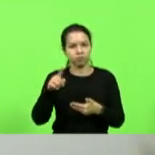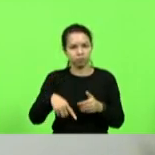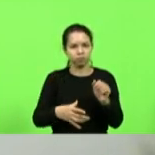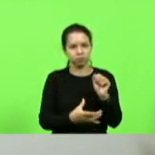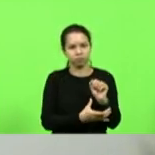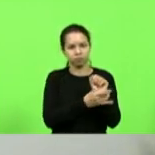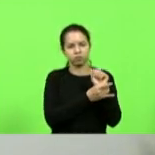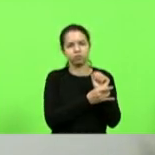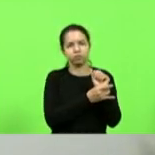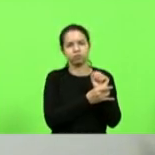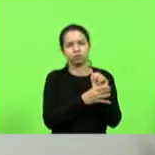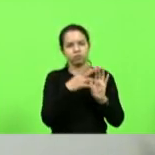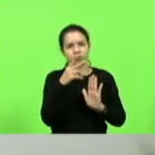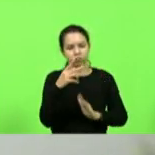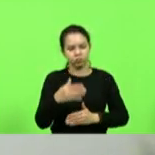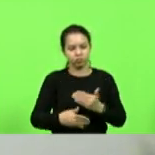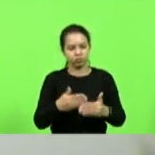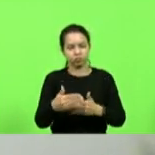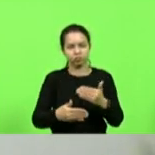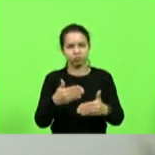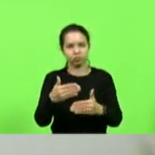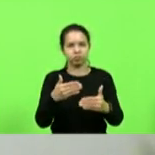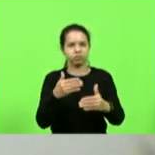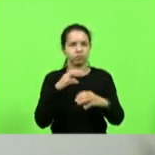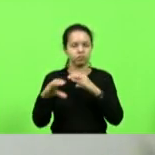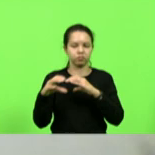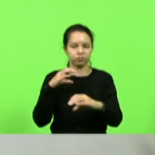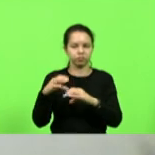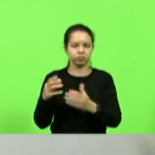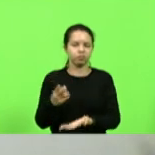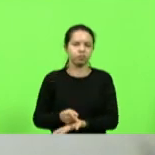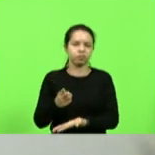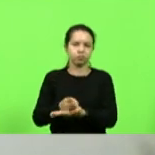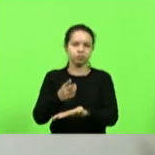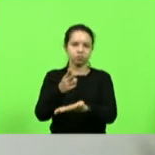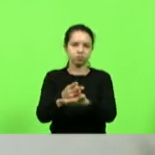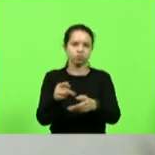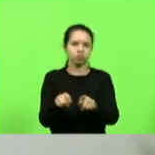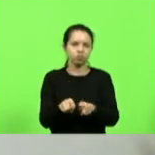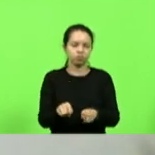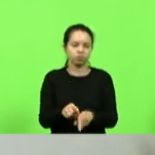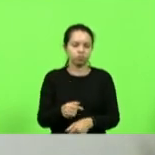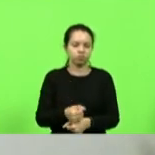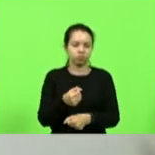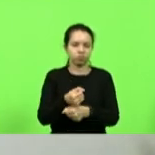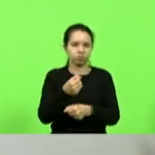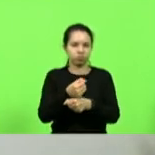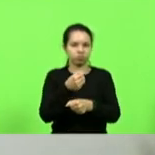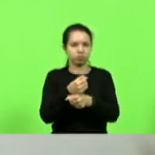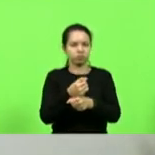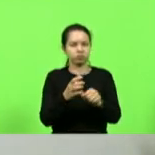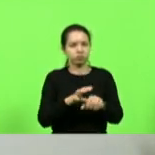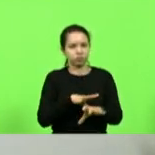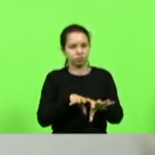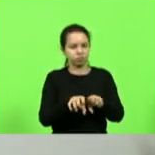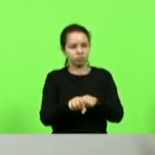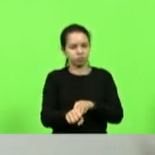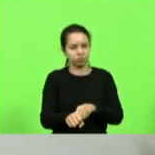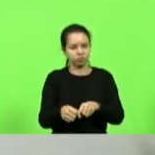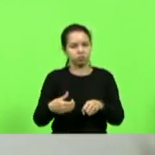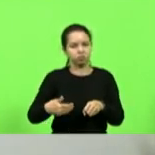garantia desse processo de diálogo contínuo e de construção. Então, a formação continuada